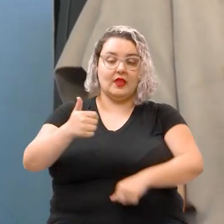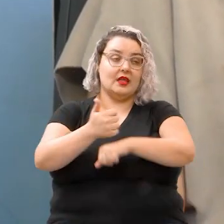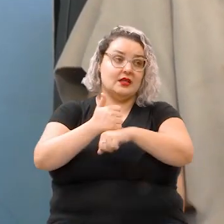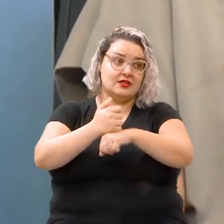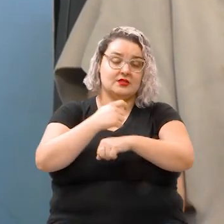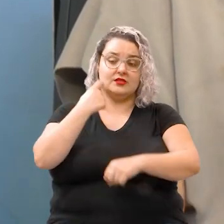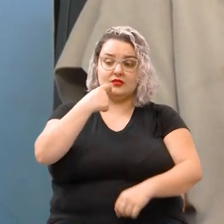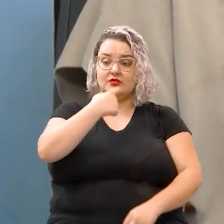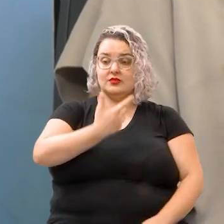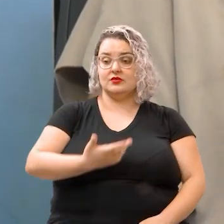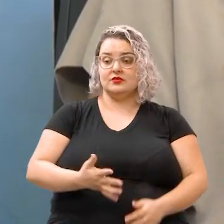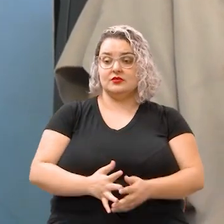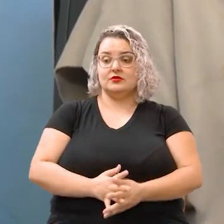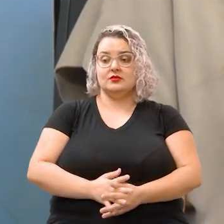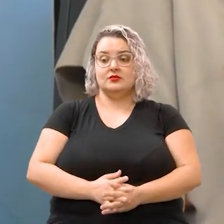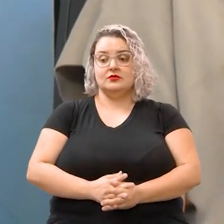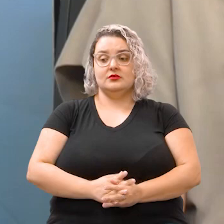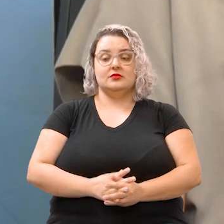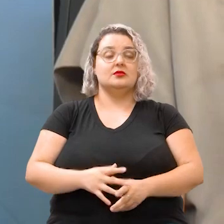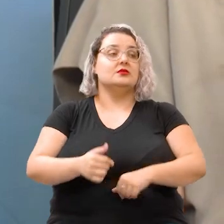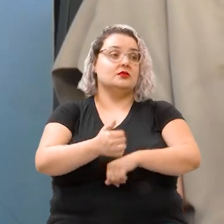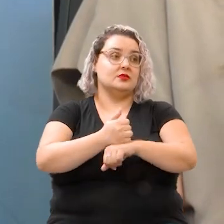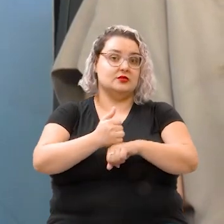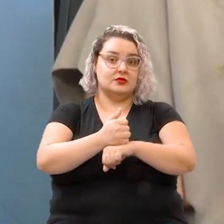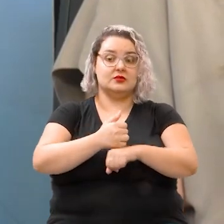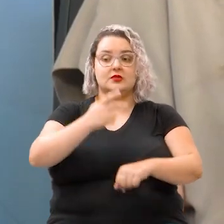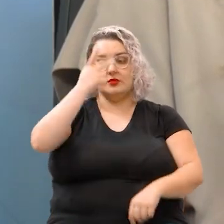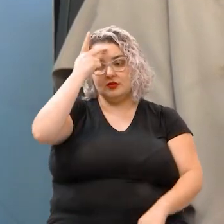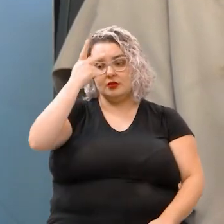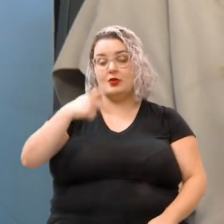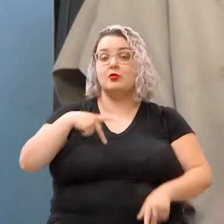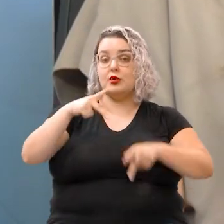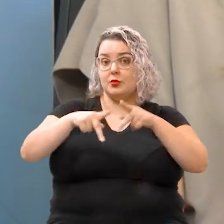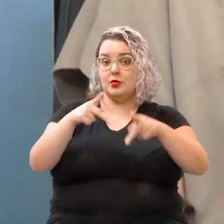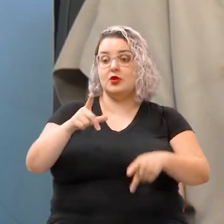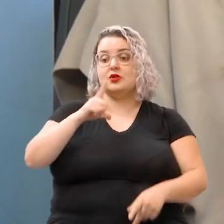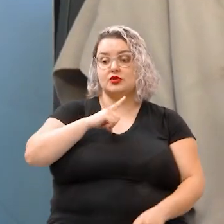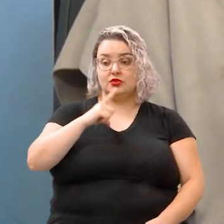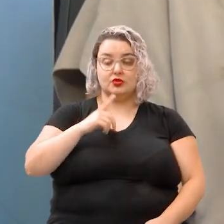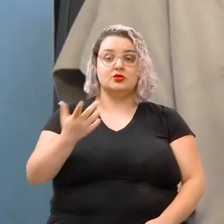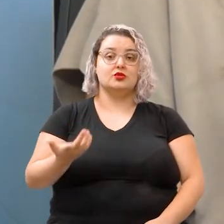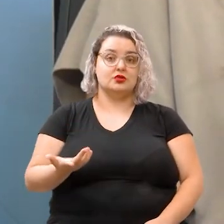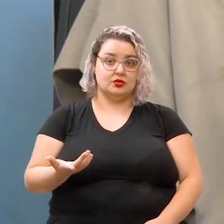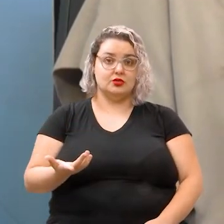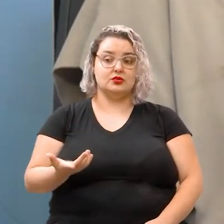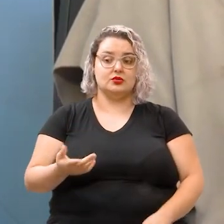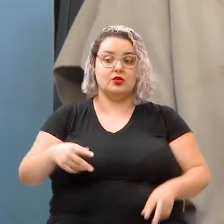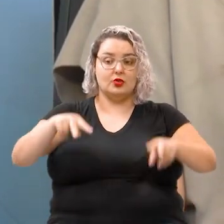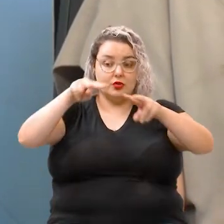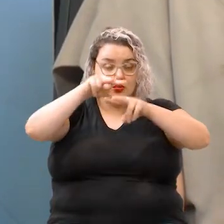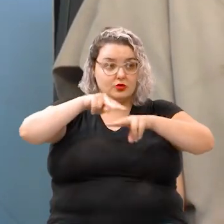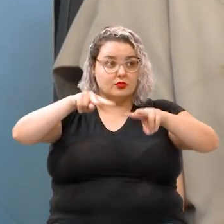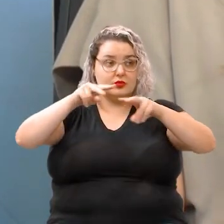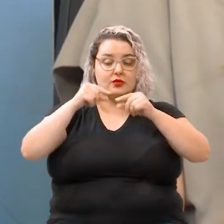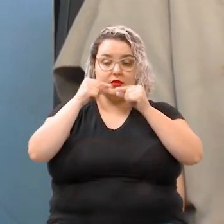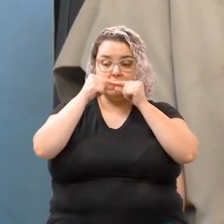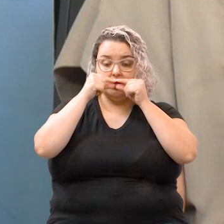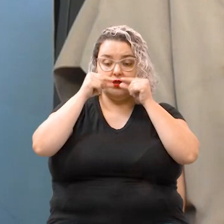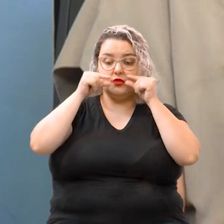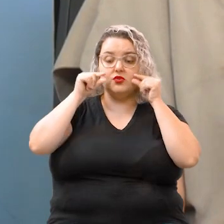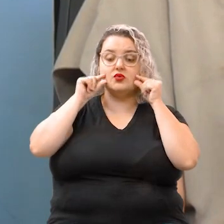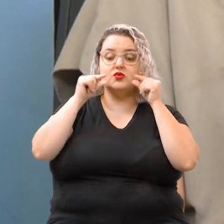dentista, os profissionais e a própria população tinha, né, aquela visão de que os